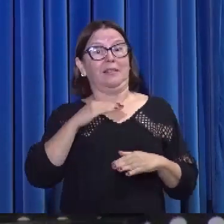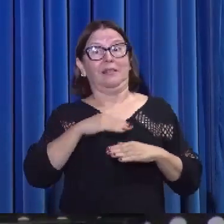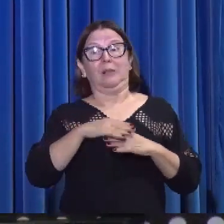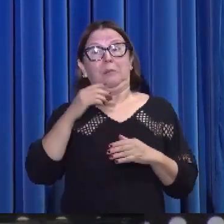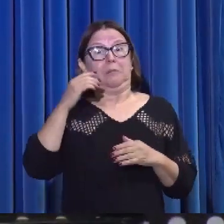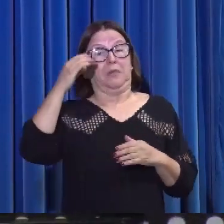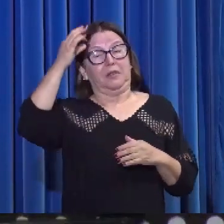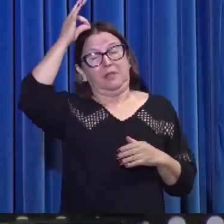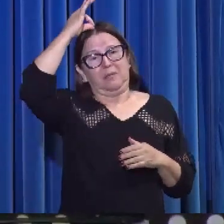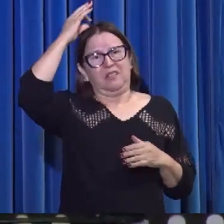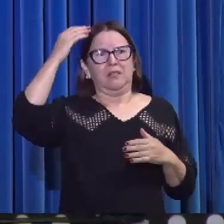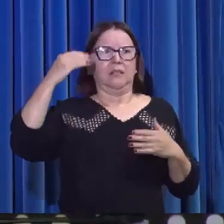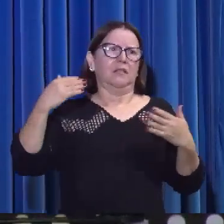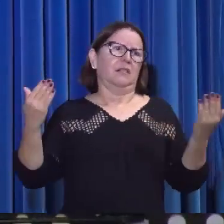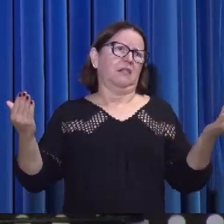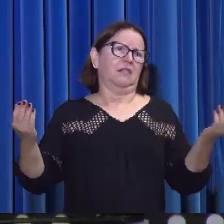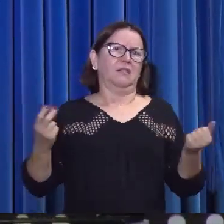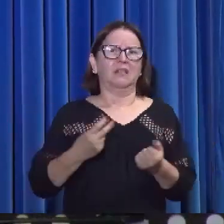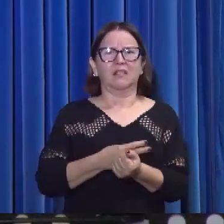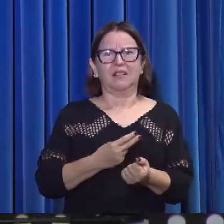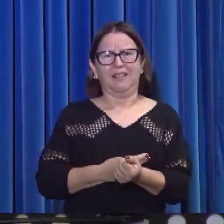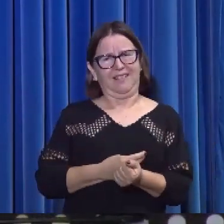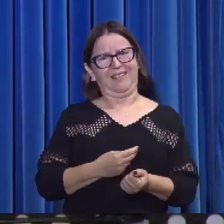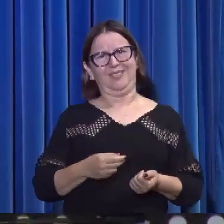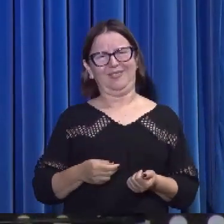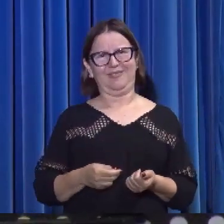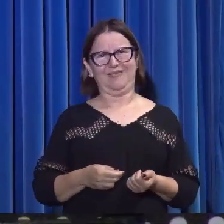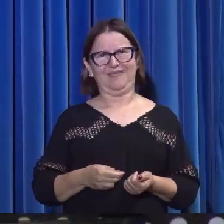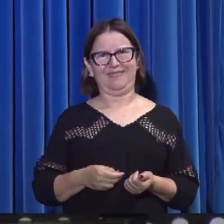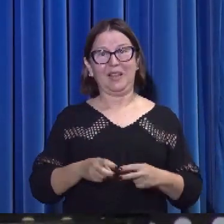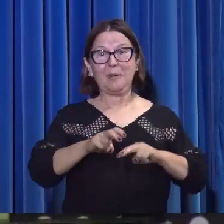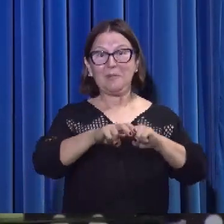Gente, é a vida de Cristo em nós.